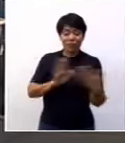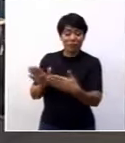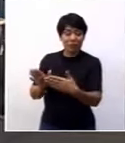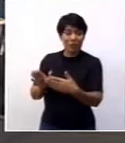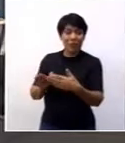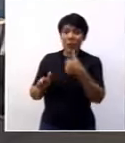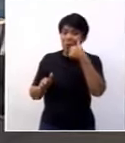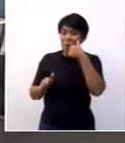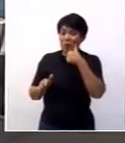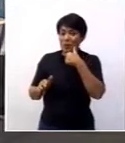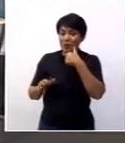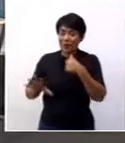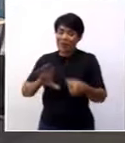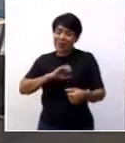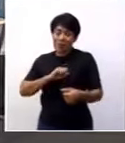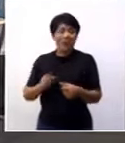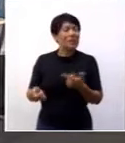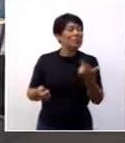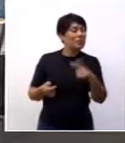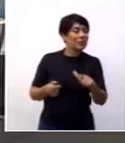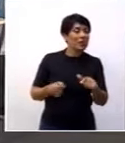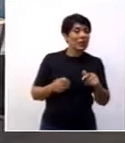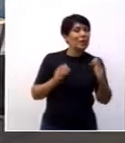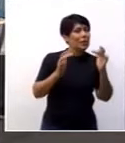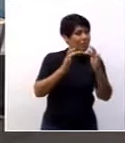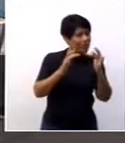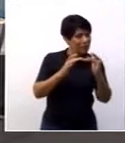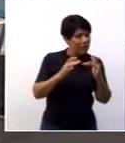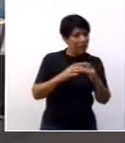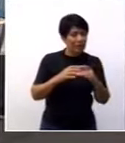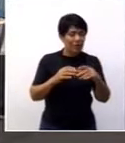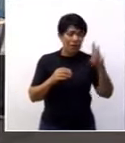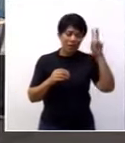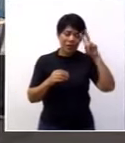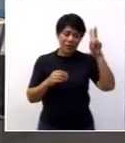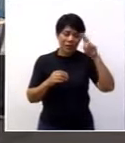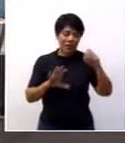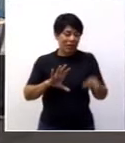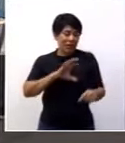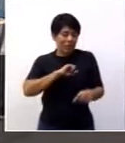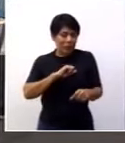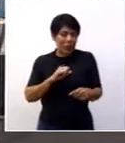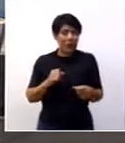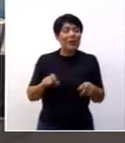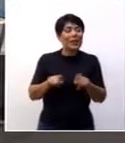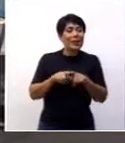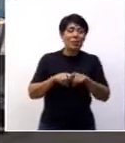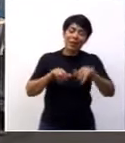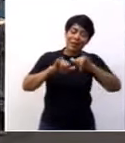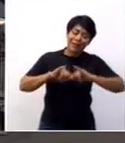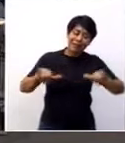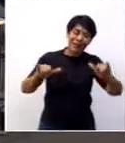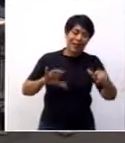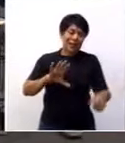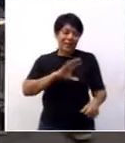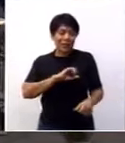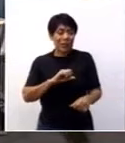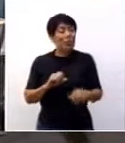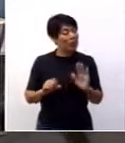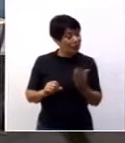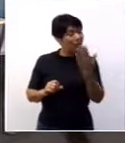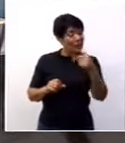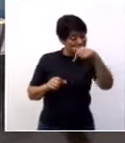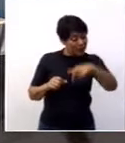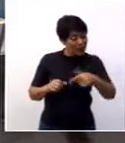poemas, vários estão relacionando a poesia com romance, com amor, fazendo até declarações aqui, tá, professor? Que ótimo,